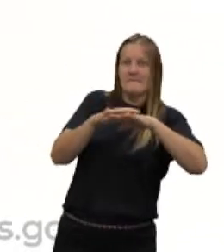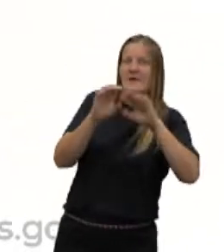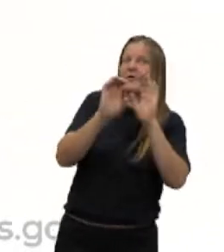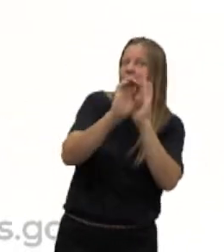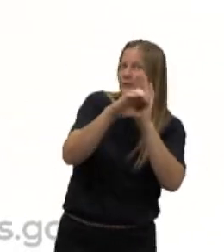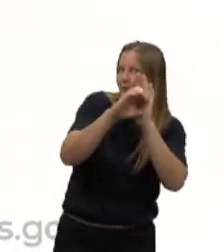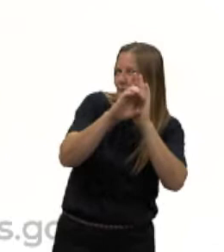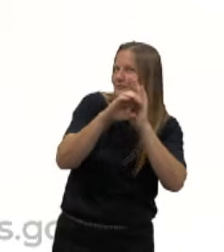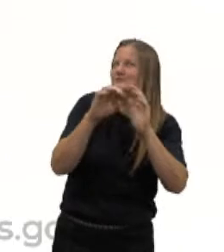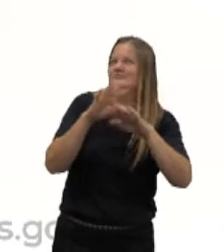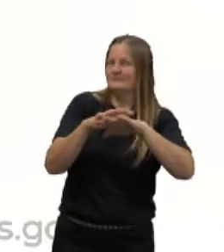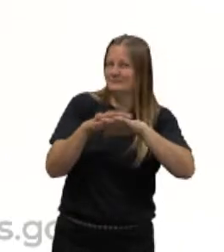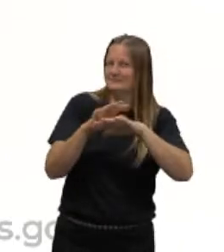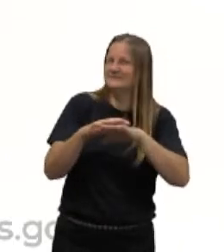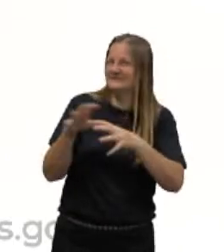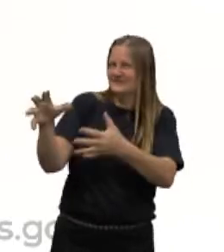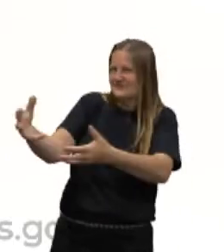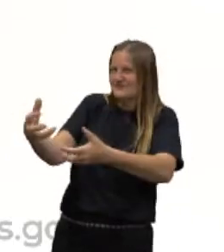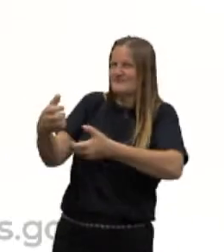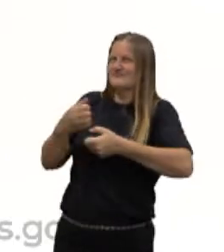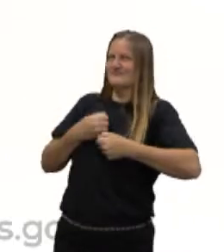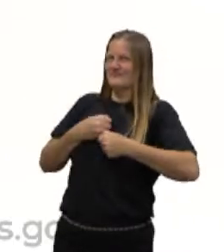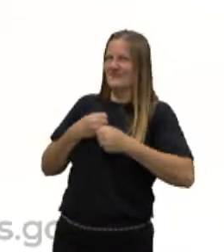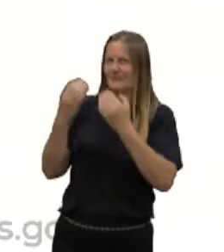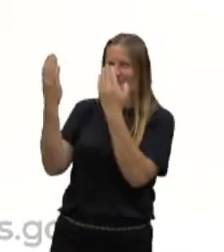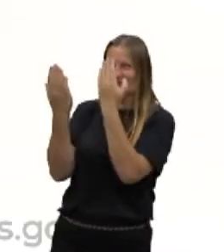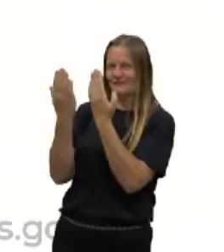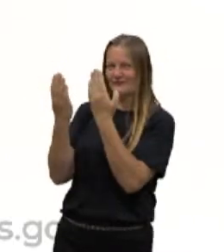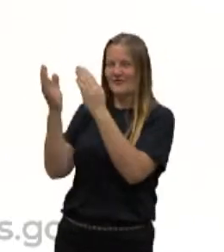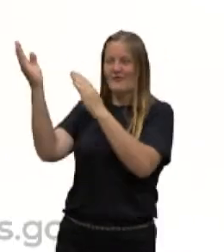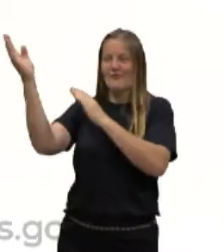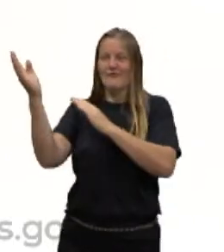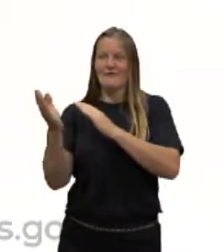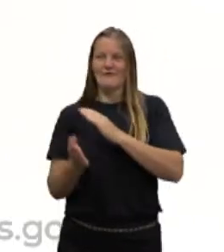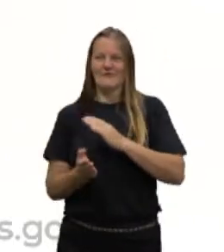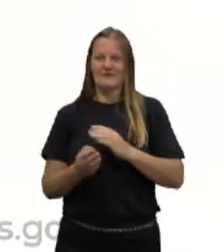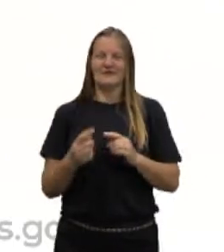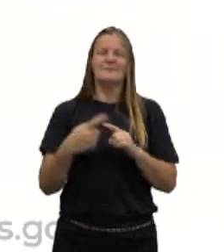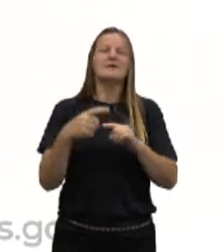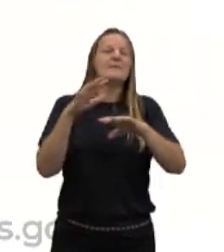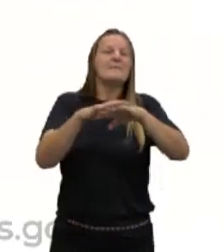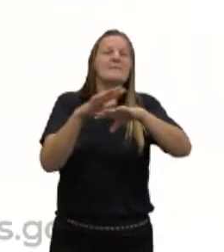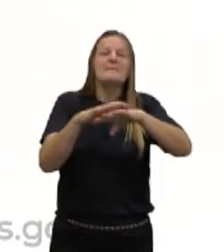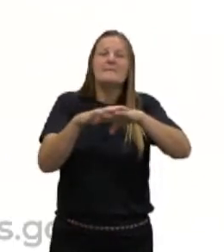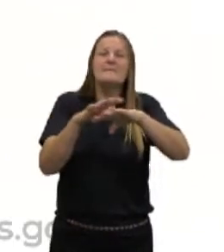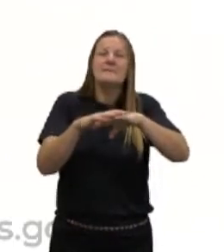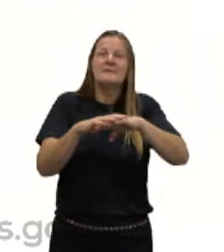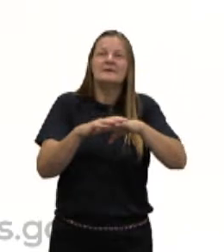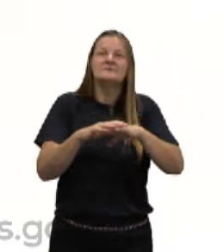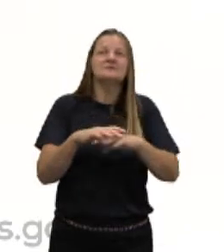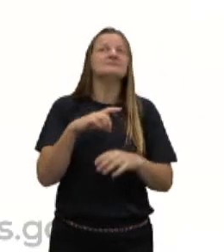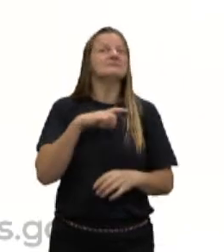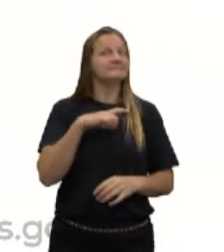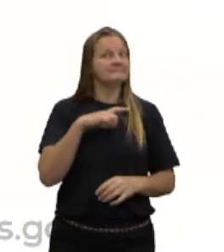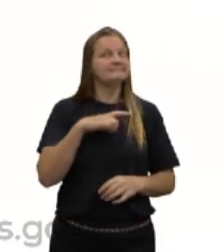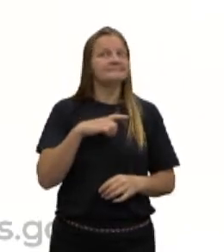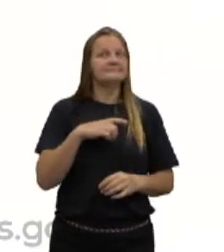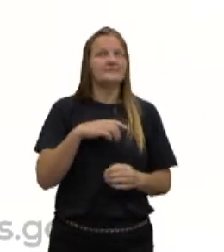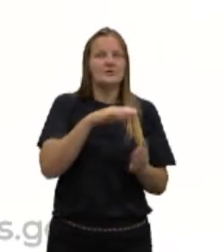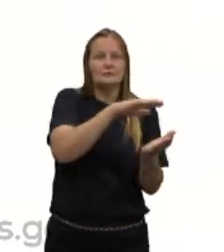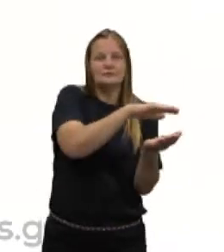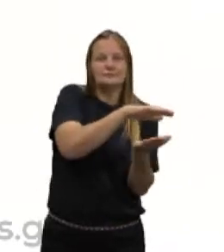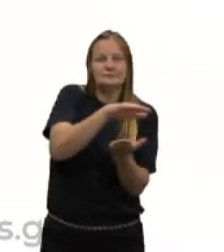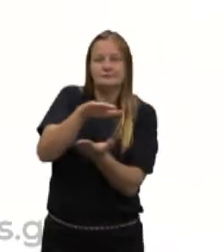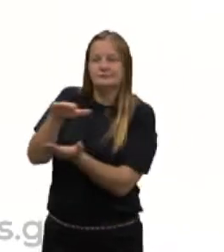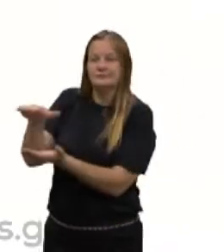Do conceito dos nossos matemático. conceitos, né? Porque o que que na matemática são, né,